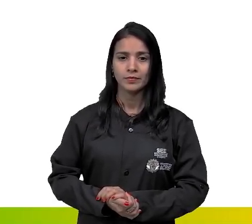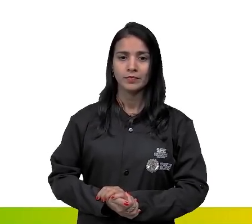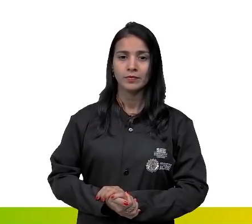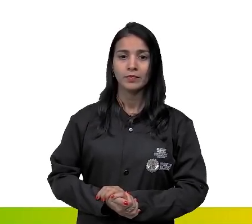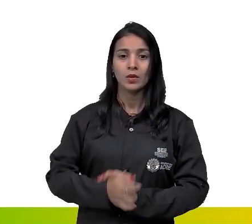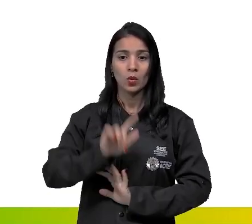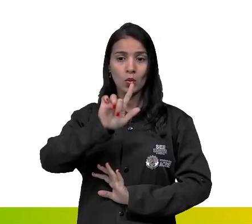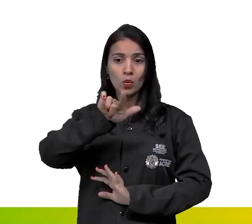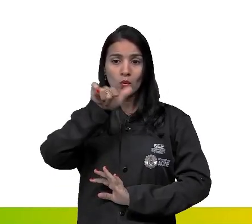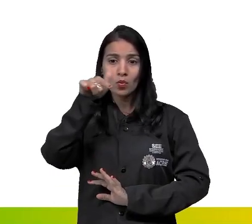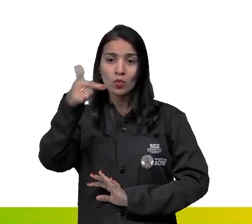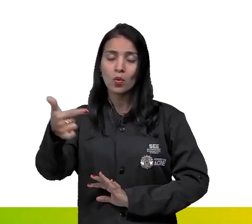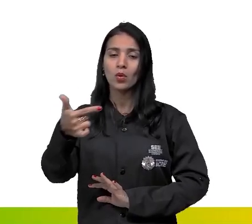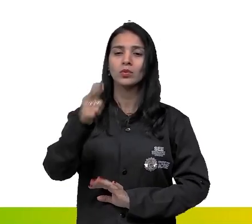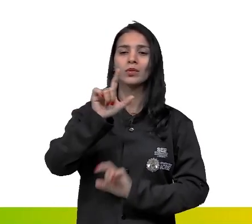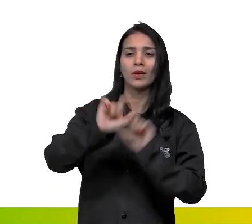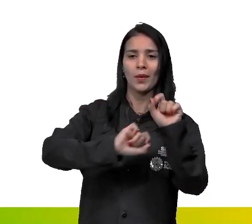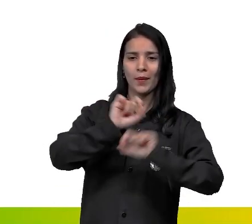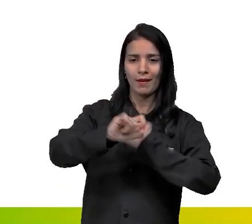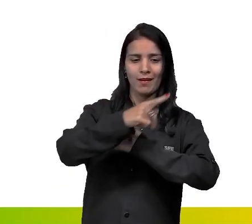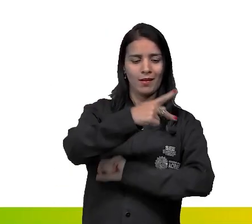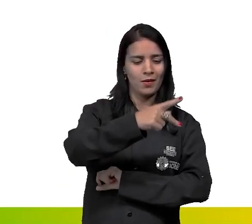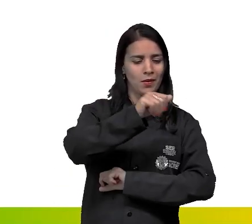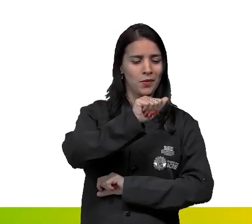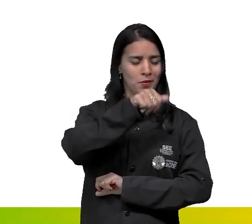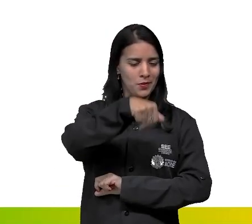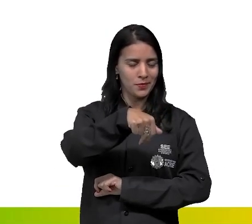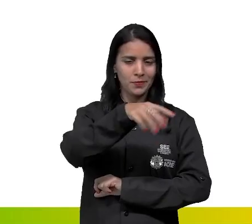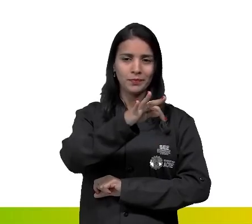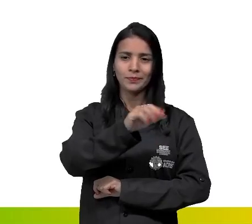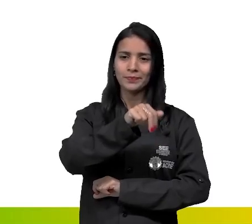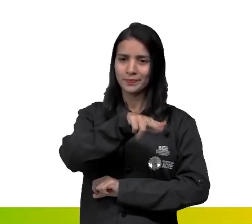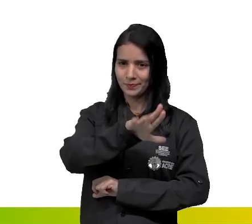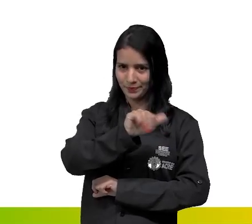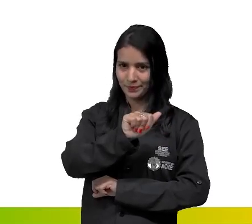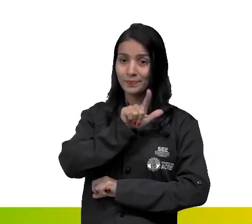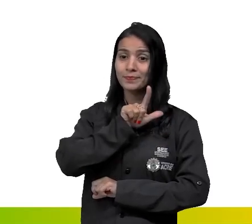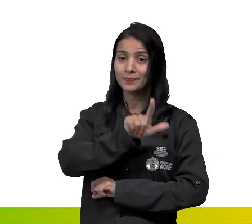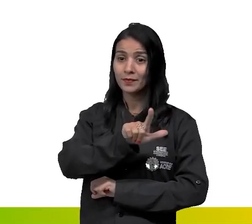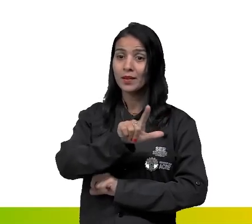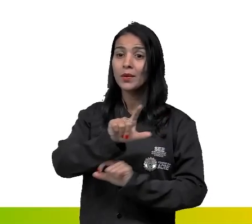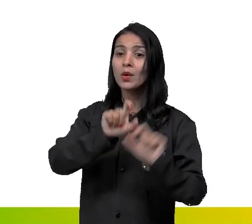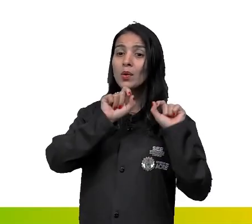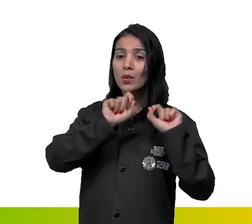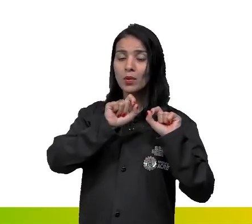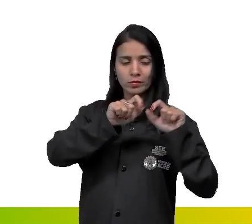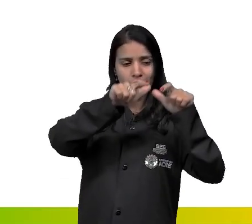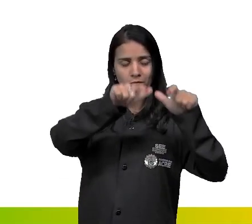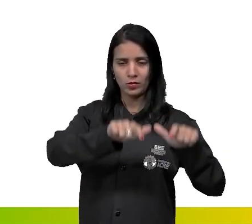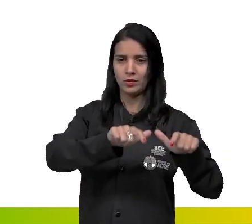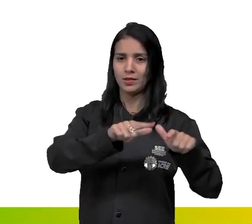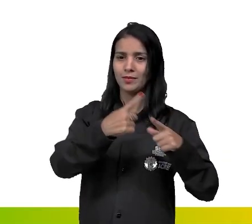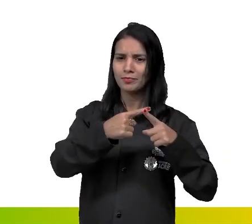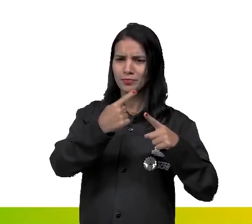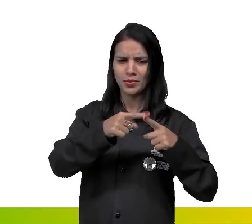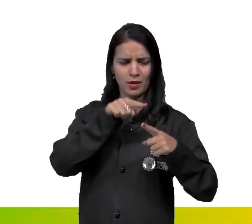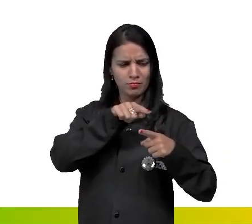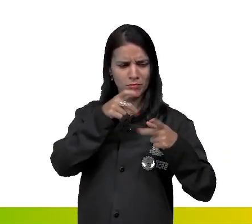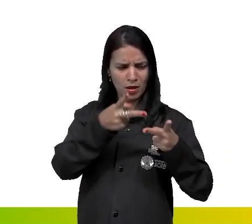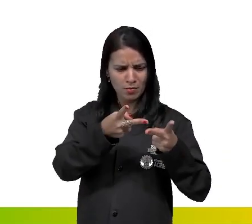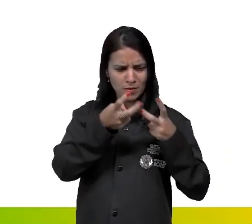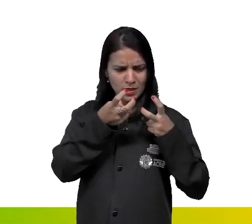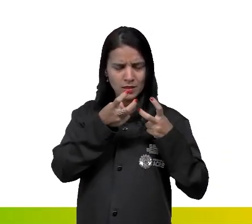o bioma do Pantanal. O bioma do Pantanal, ele é bem interessante, por quê? Porque ele é